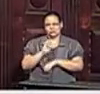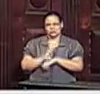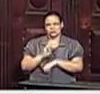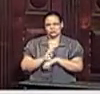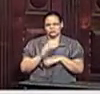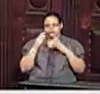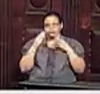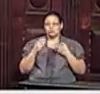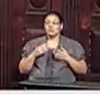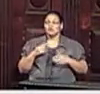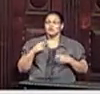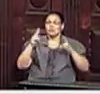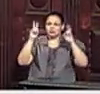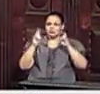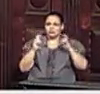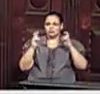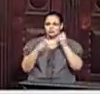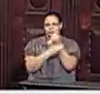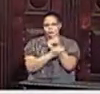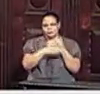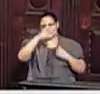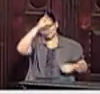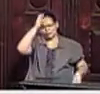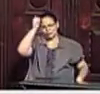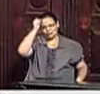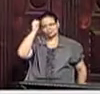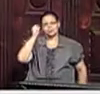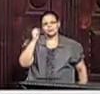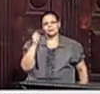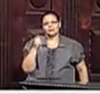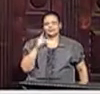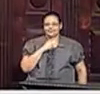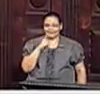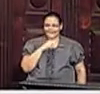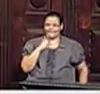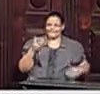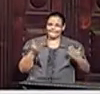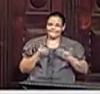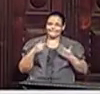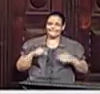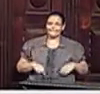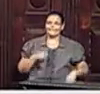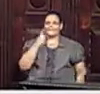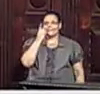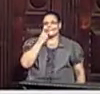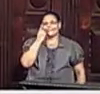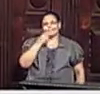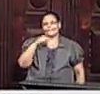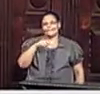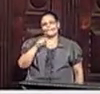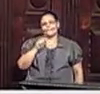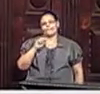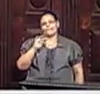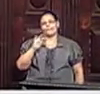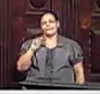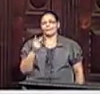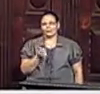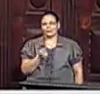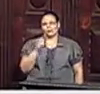pública. Estivemos hoje, eu, deputada Marta Rocha, presidente da Comissão de Segurança,